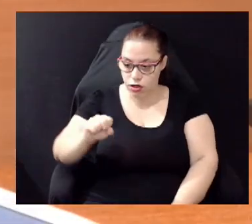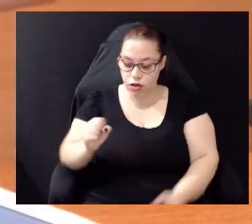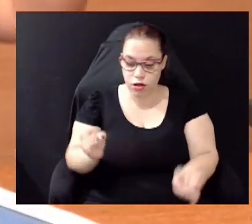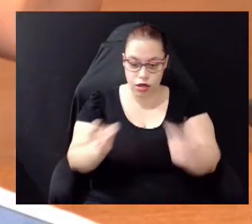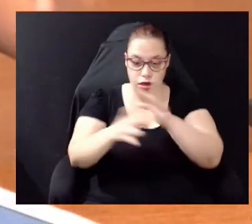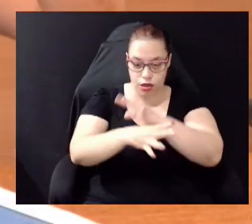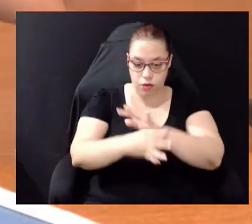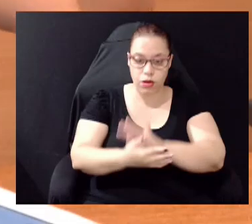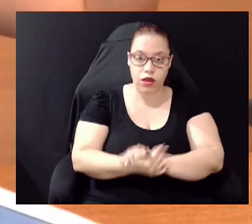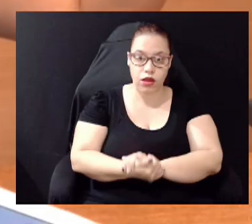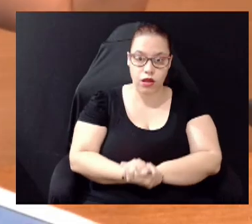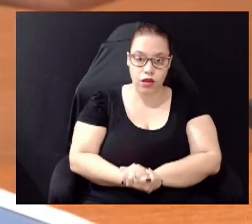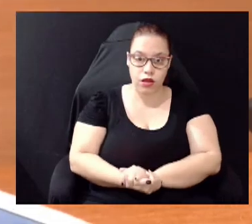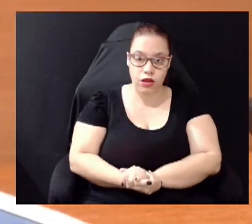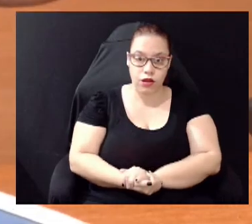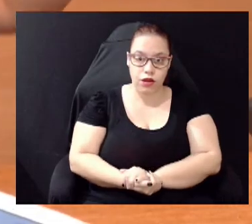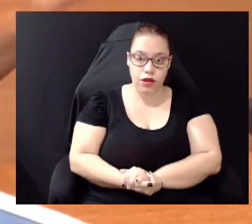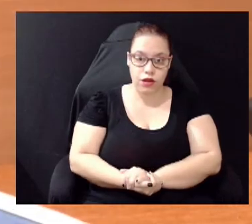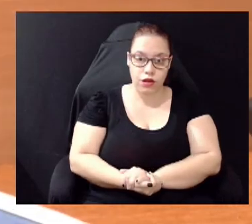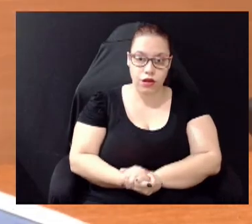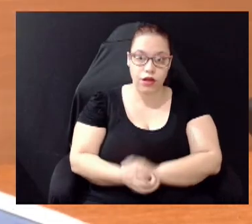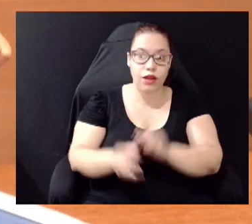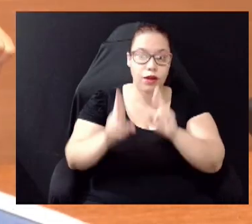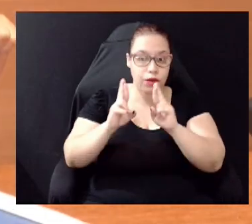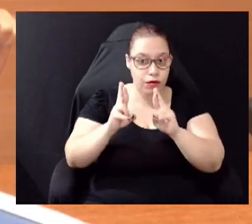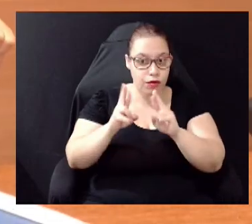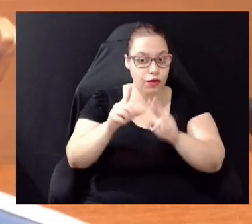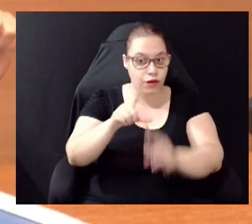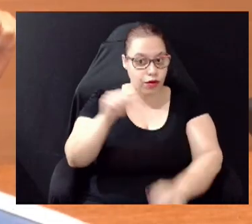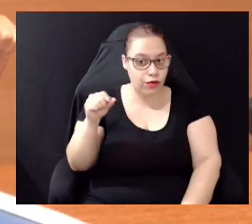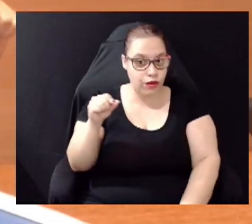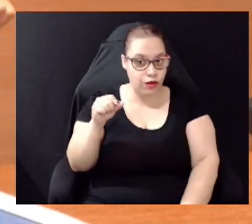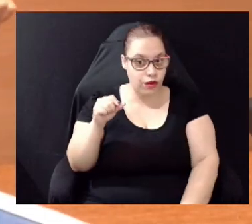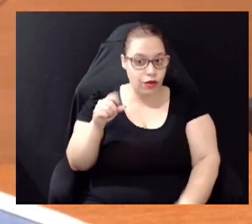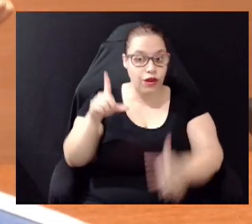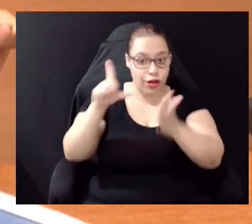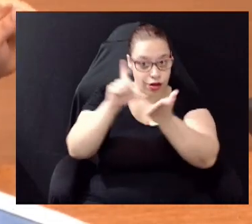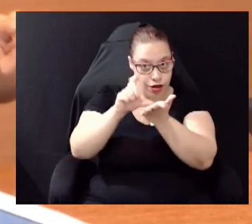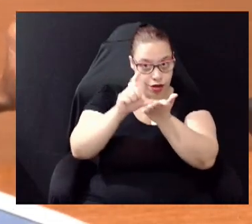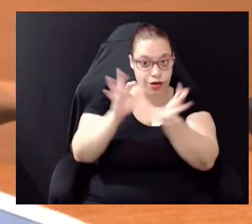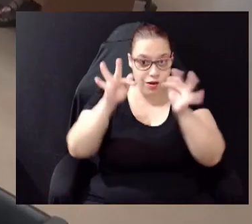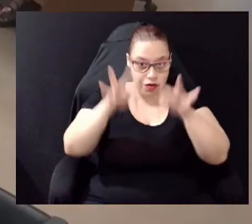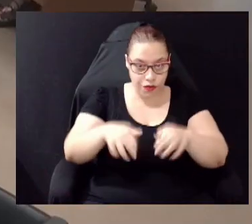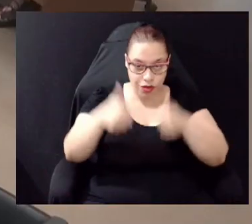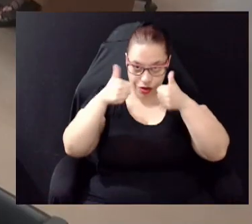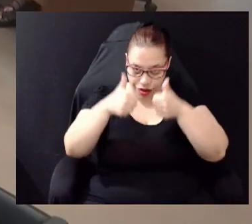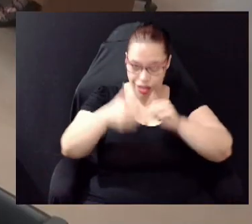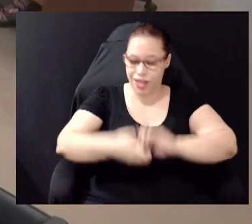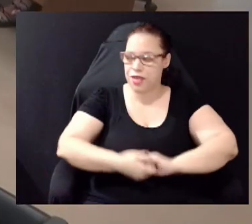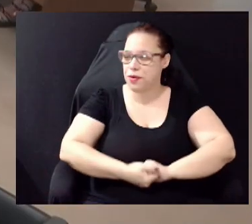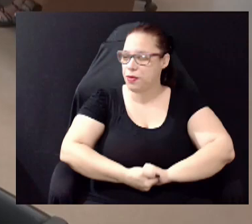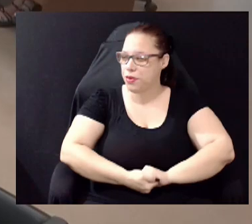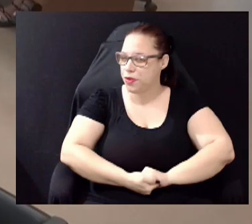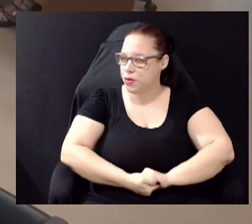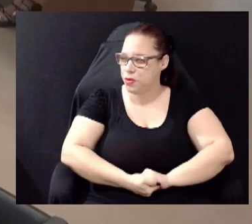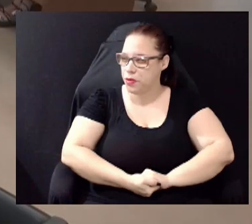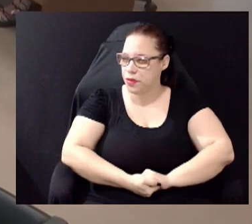aí, não aguardem, não vou embora, que a gente quer tirar uma foto no final, gente, tá bom?